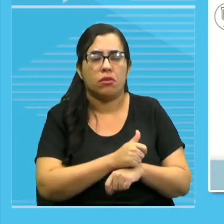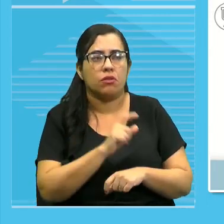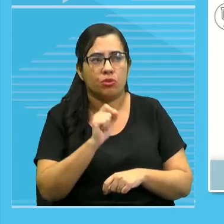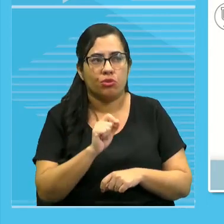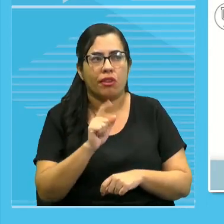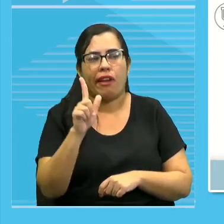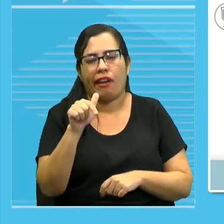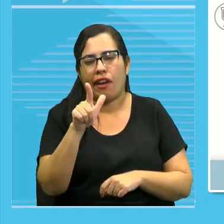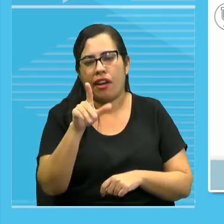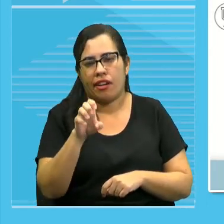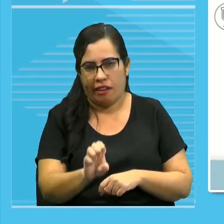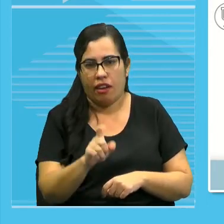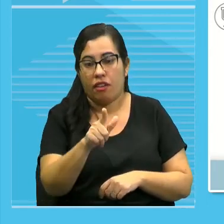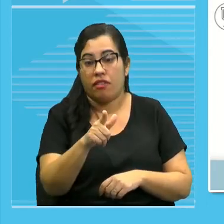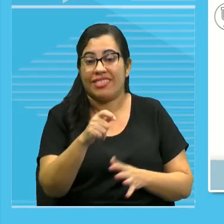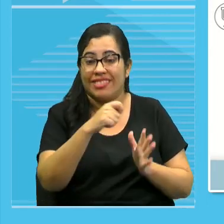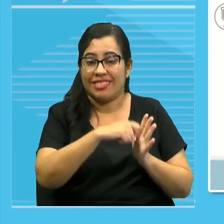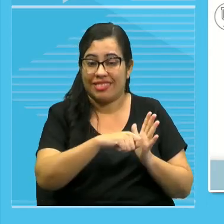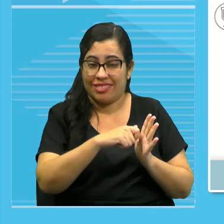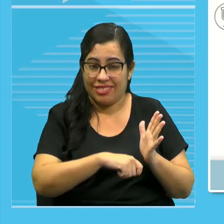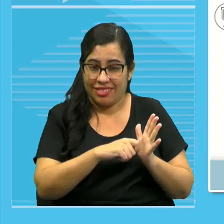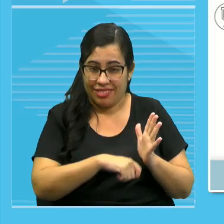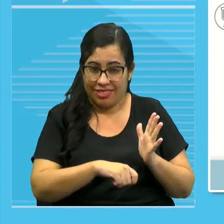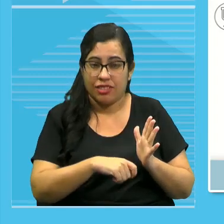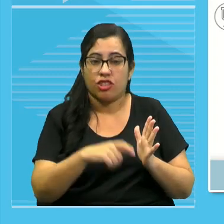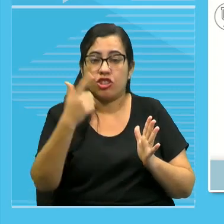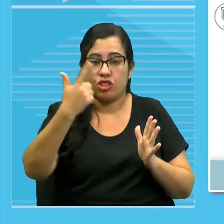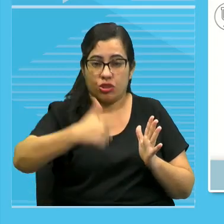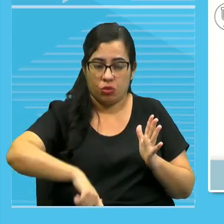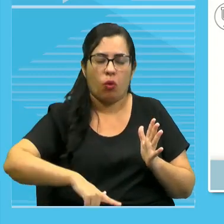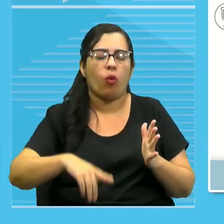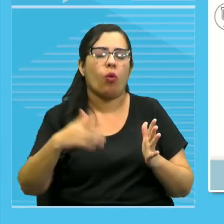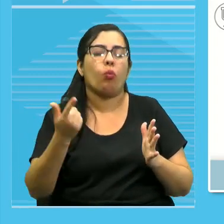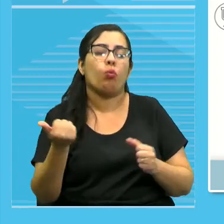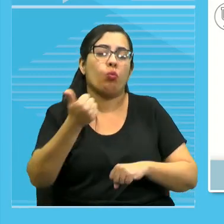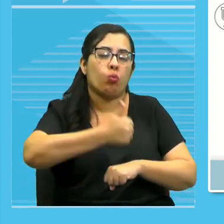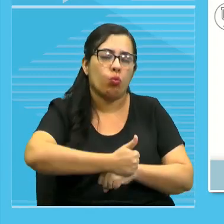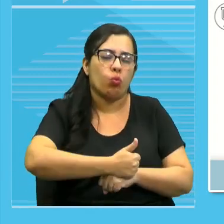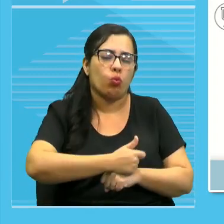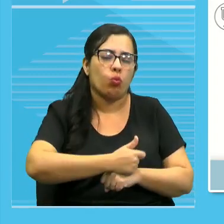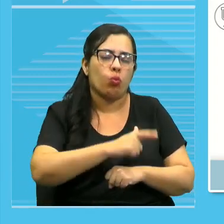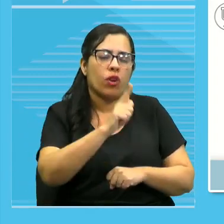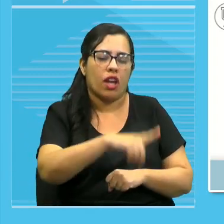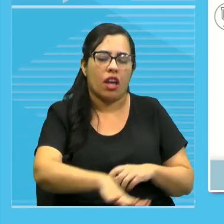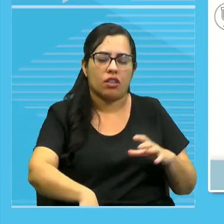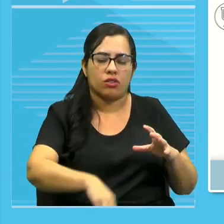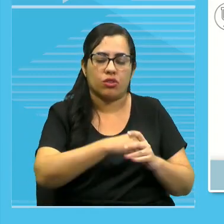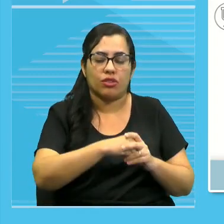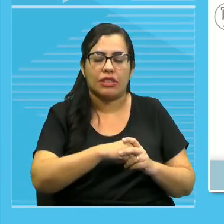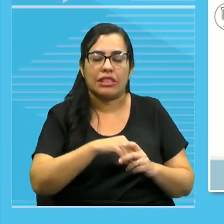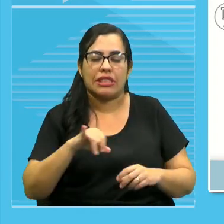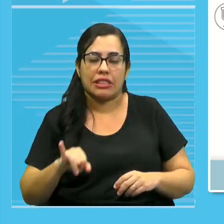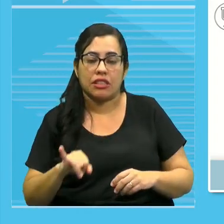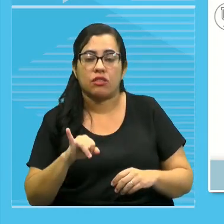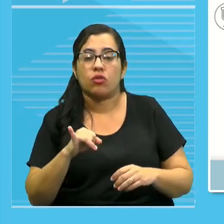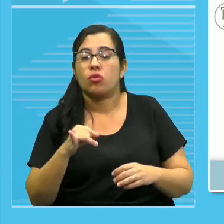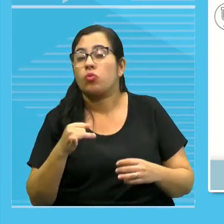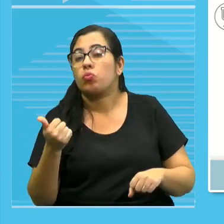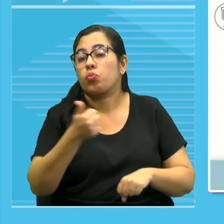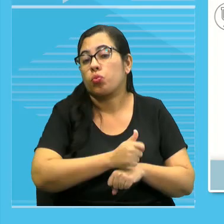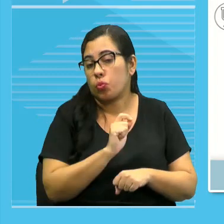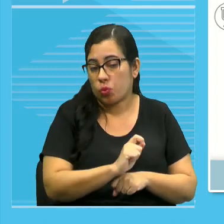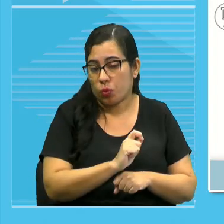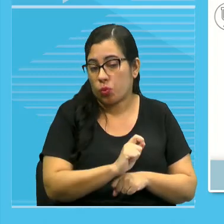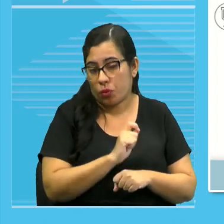você Reescreva a frase substituindo o complemento indireto por pronome o pronome ele vai aparecer